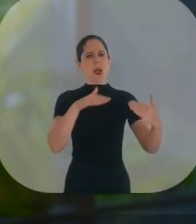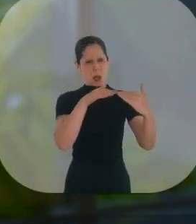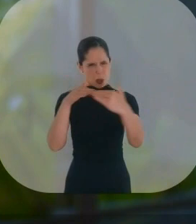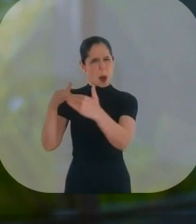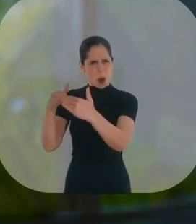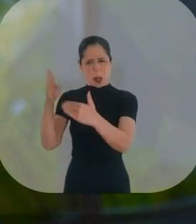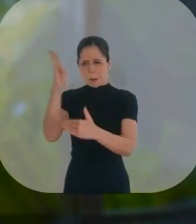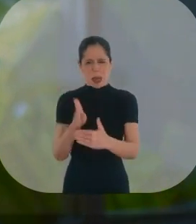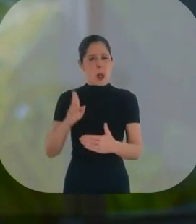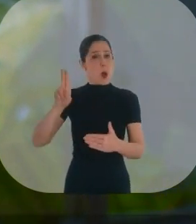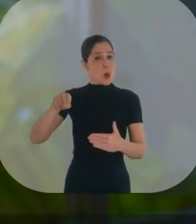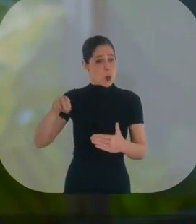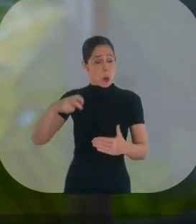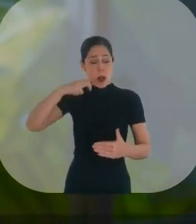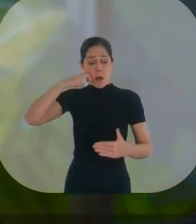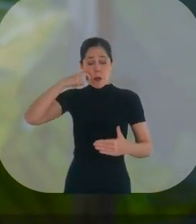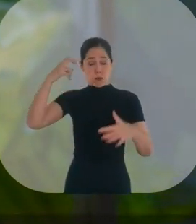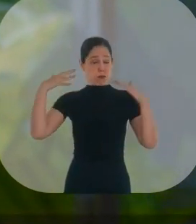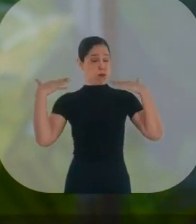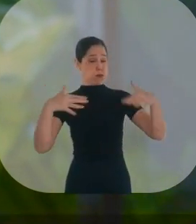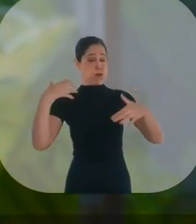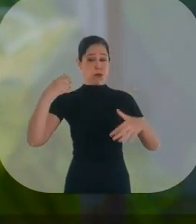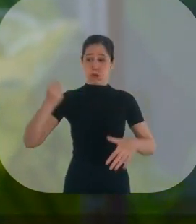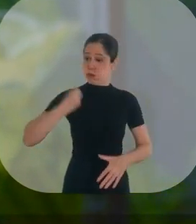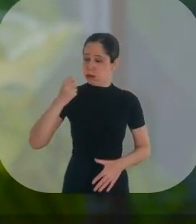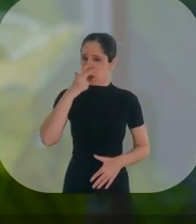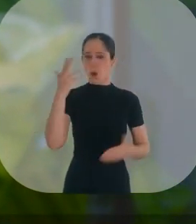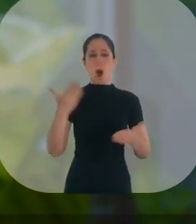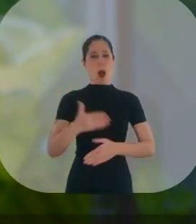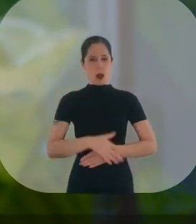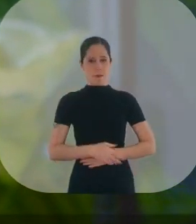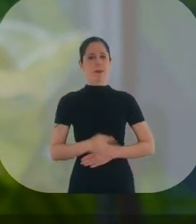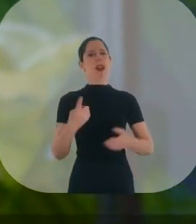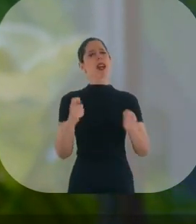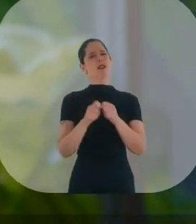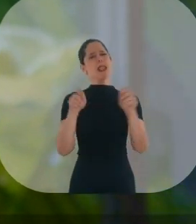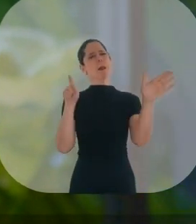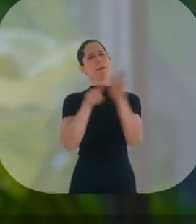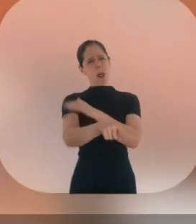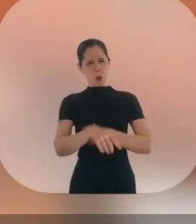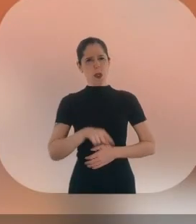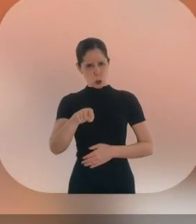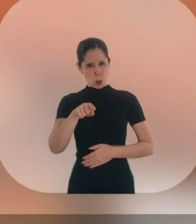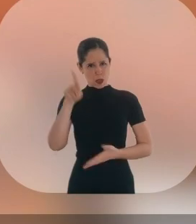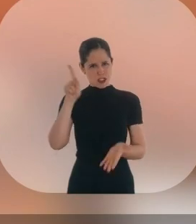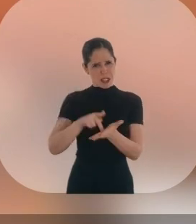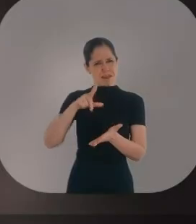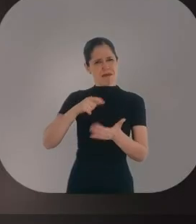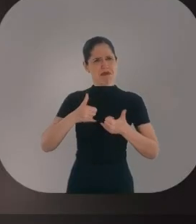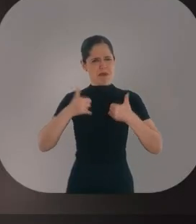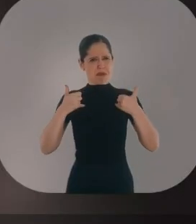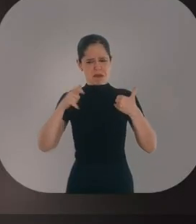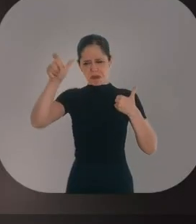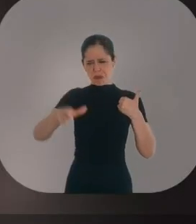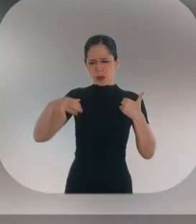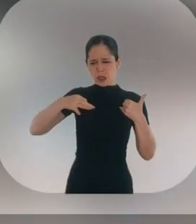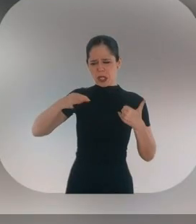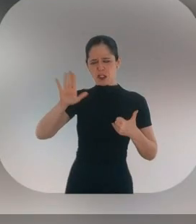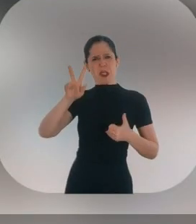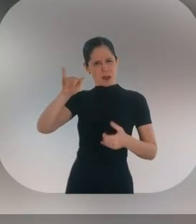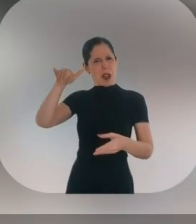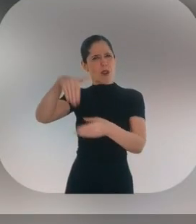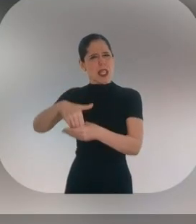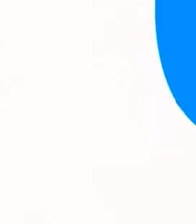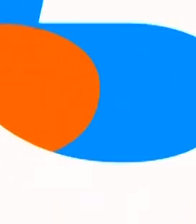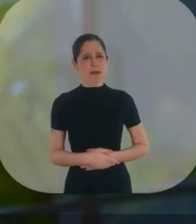Vamos combinar. O nosso Brasil nunca passou tanta vergonha. Eu gostaria de fazer uma pergunta. Você realmente tem orgulho do candidato em quem